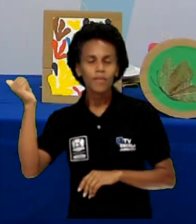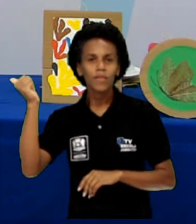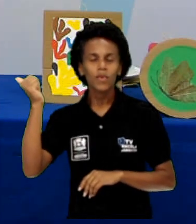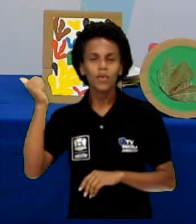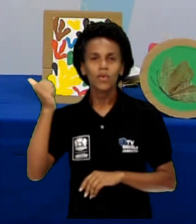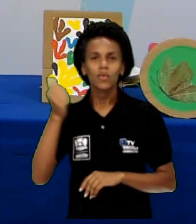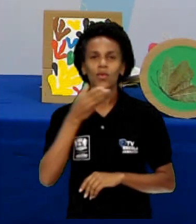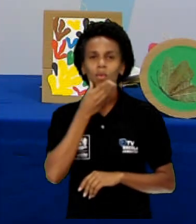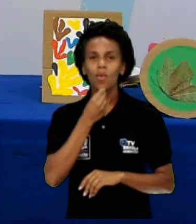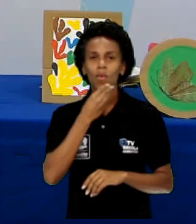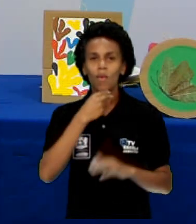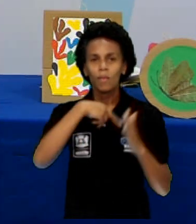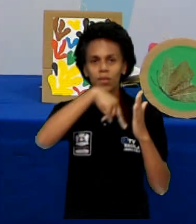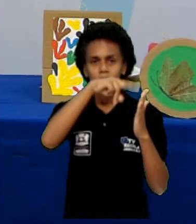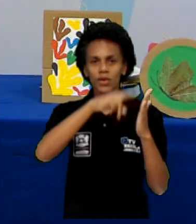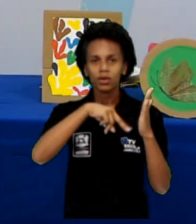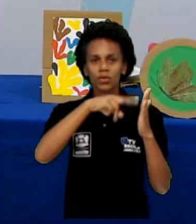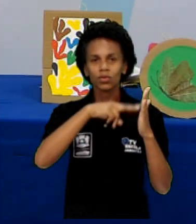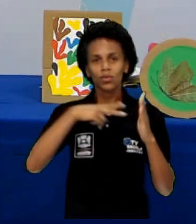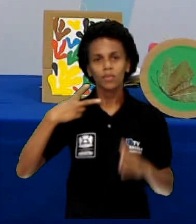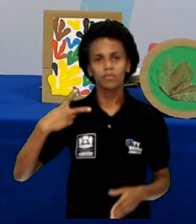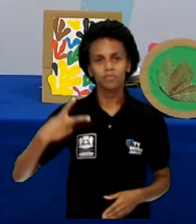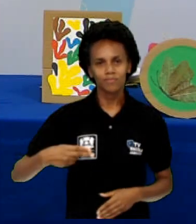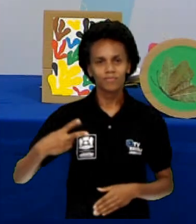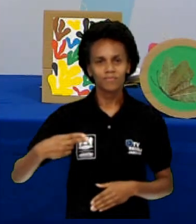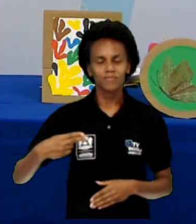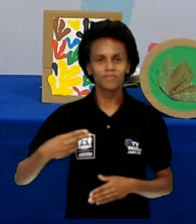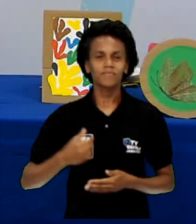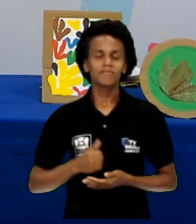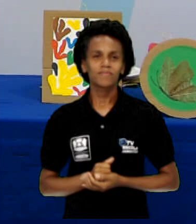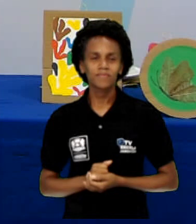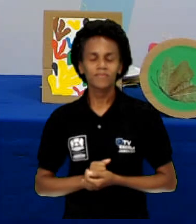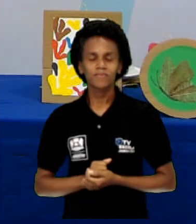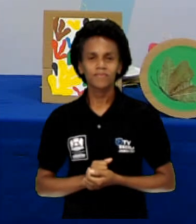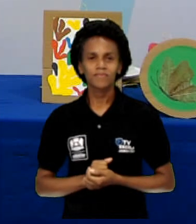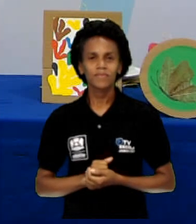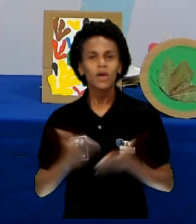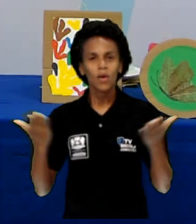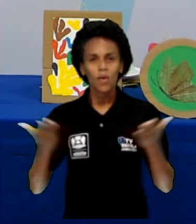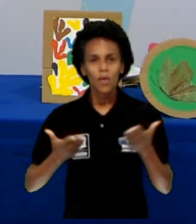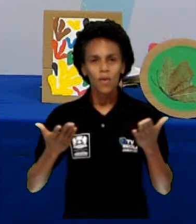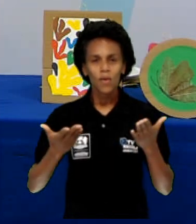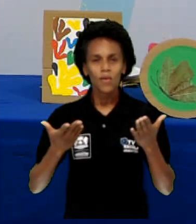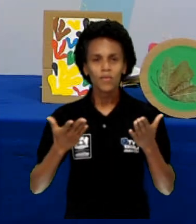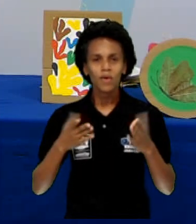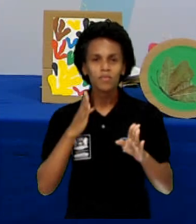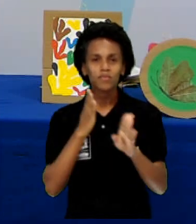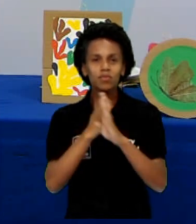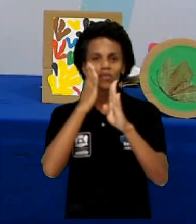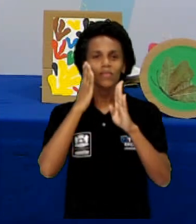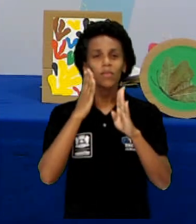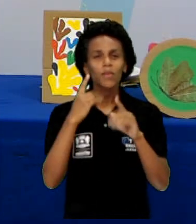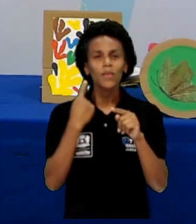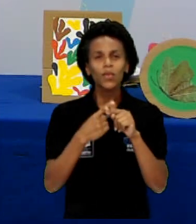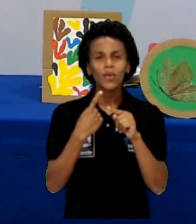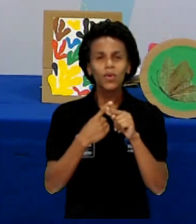pinturas com tesoura. E a gente vai descobrir na aula de hoje por que Matisse ficou conhecido por essa